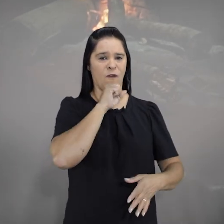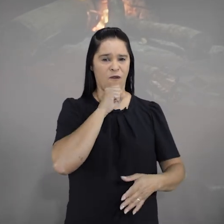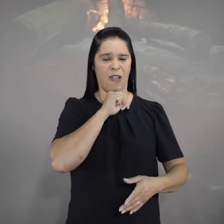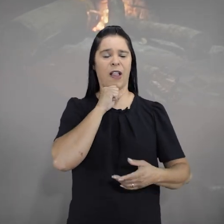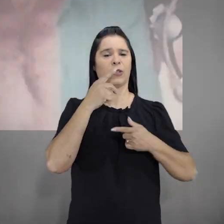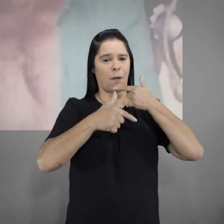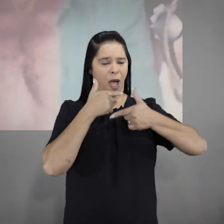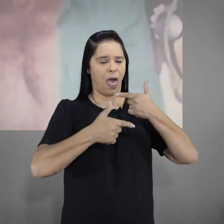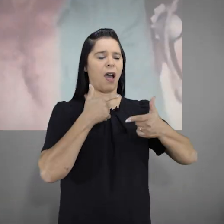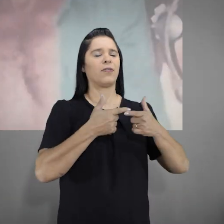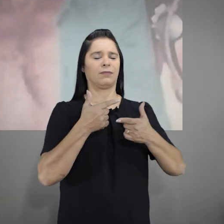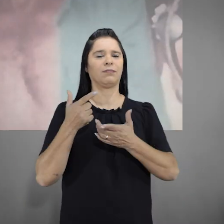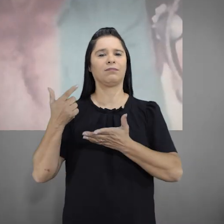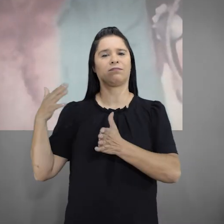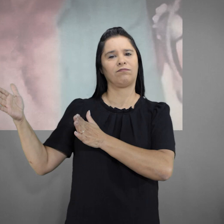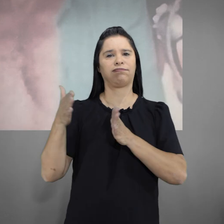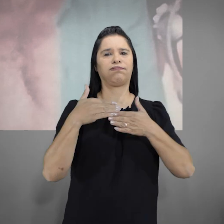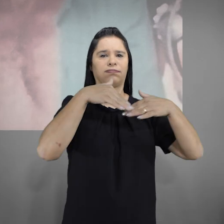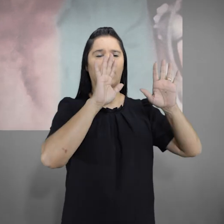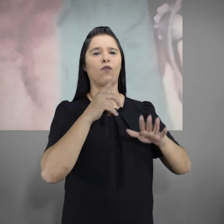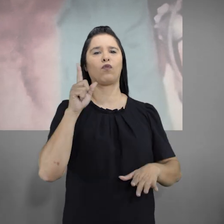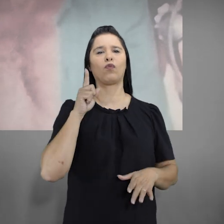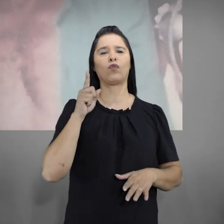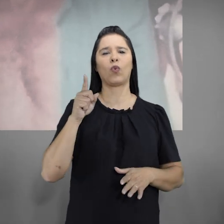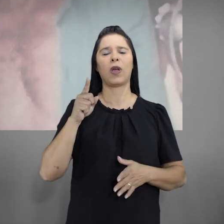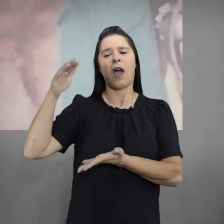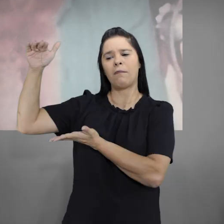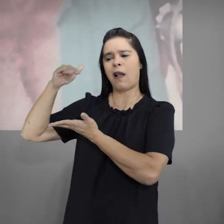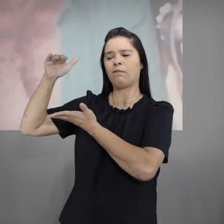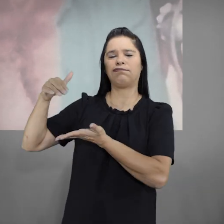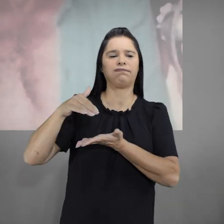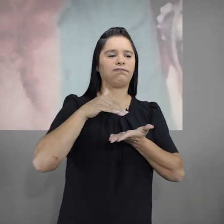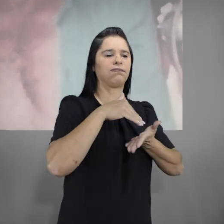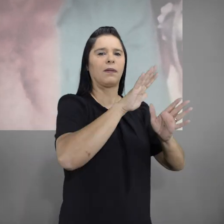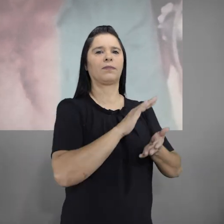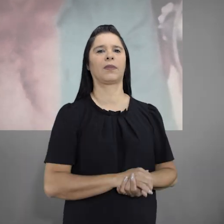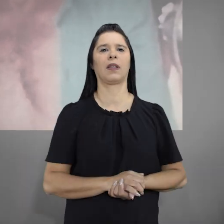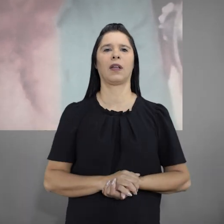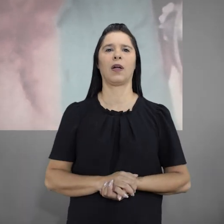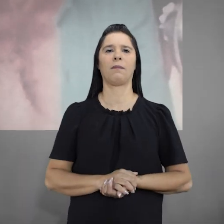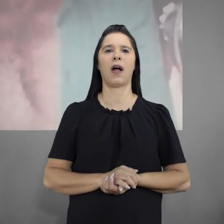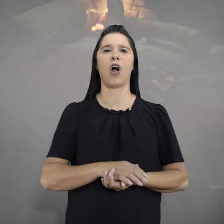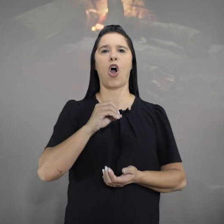frete, e fui fazer um carreto para um pessoal da Orquestra e Banda Ramalho.